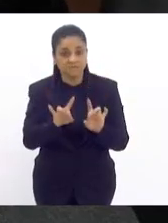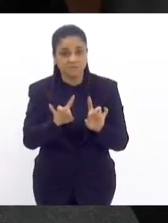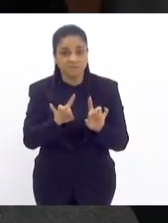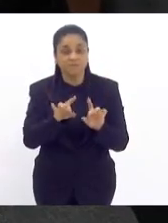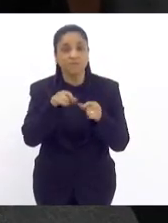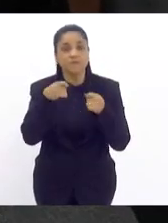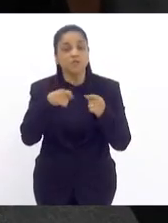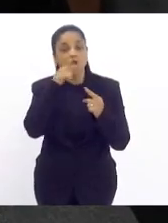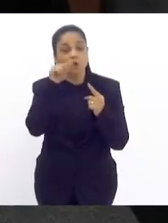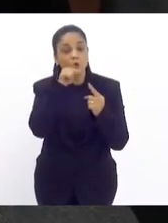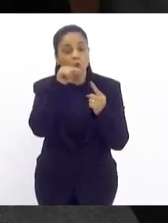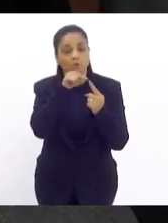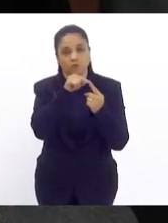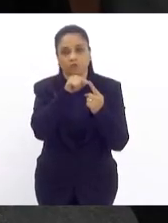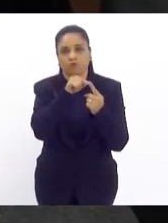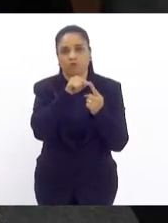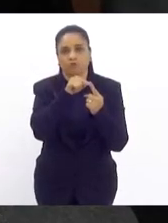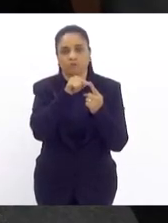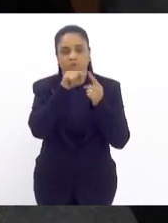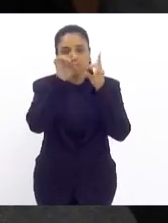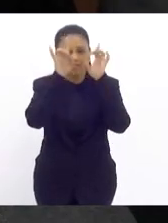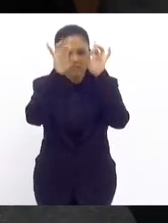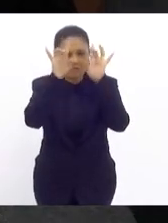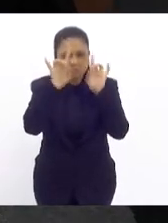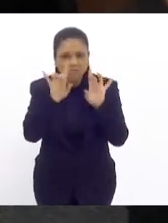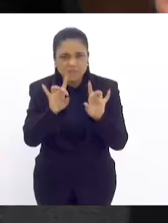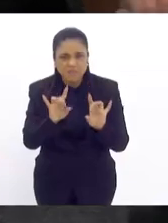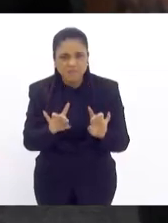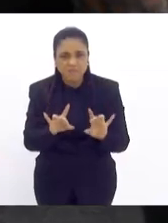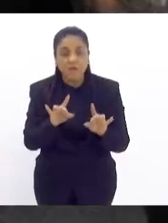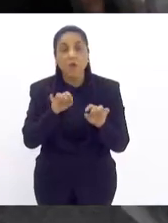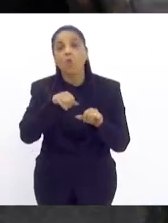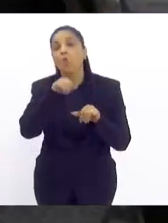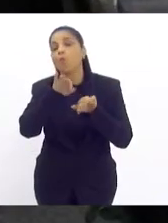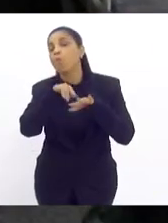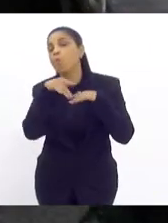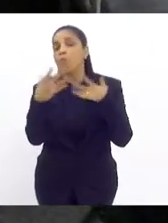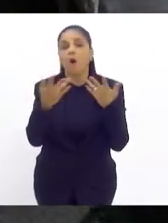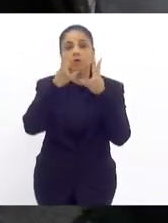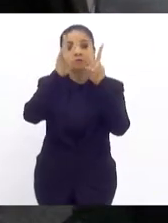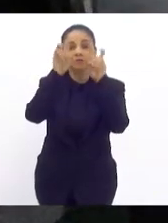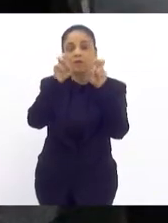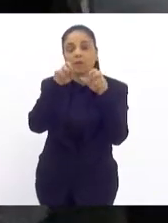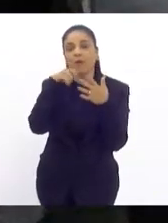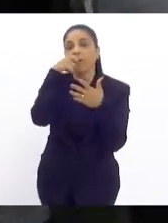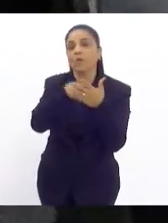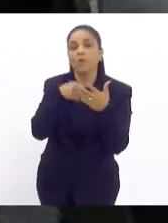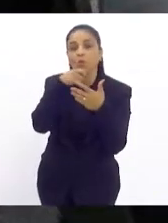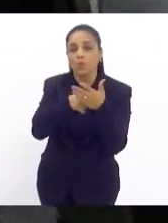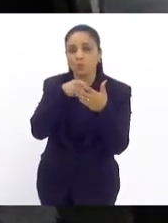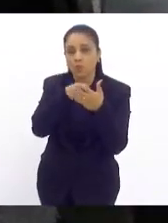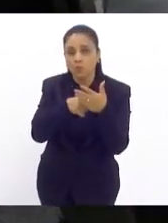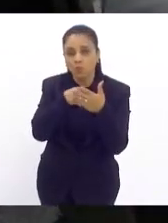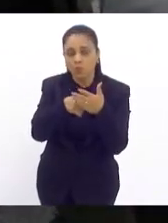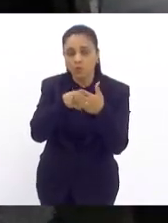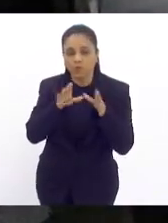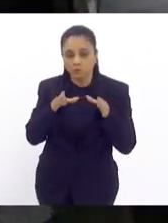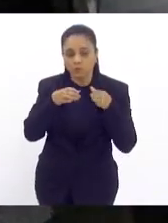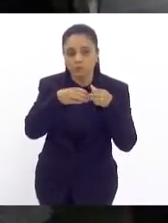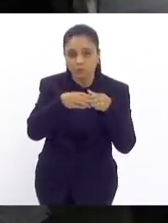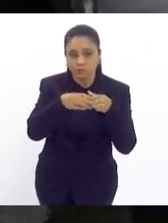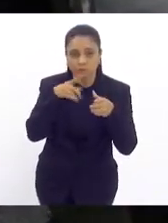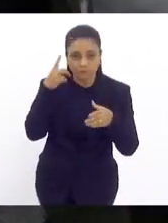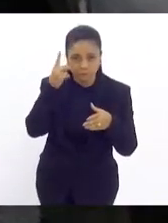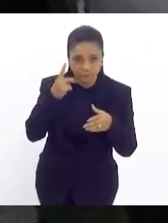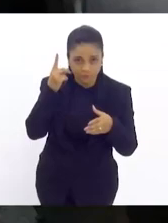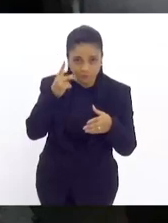precisa especificar Qual é a luta daquela frente parlamentar então sobre isso